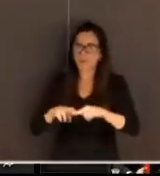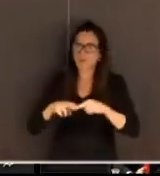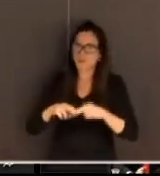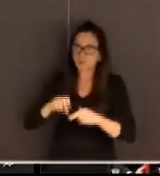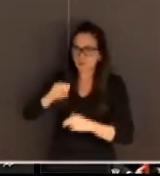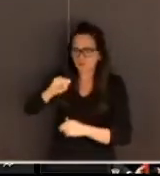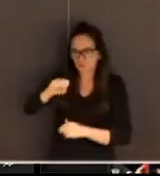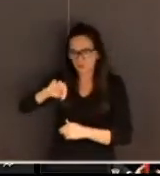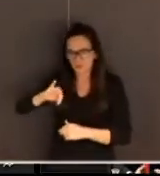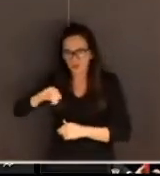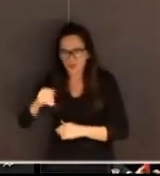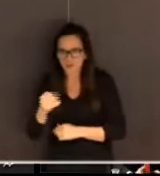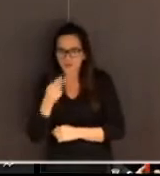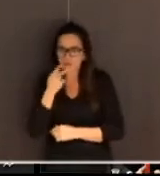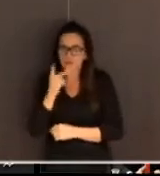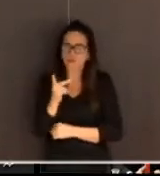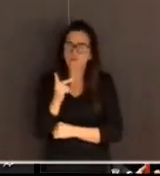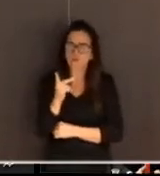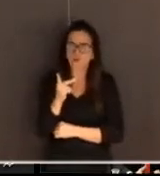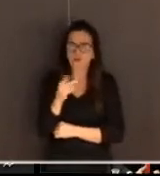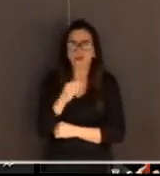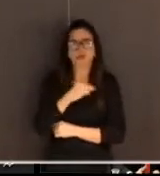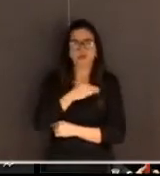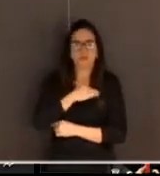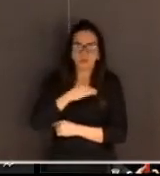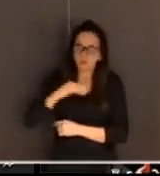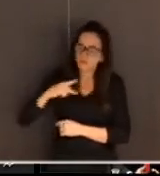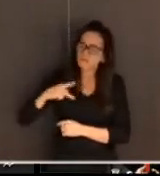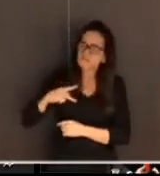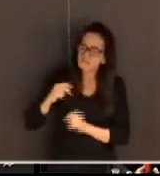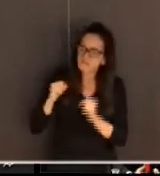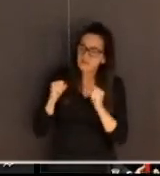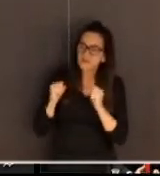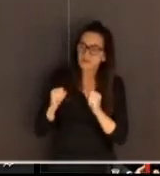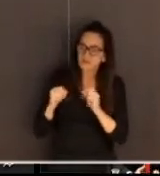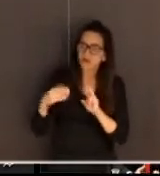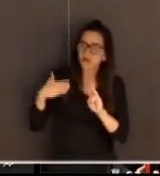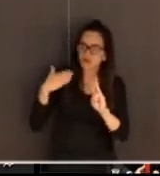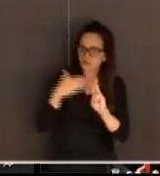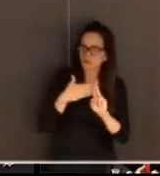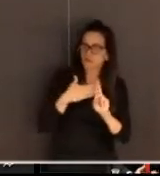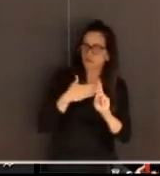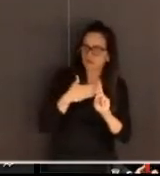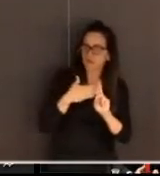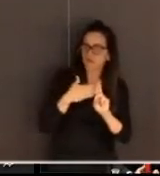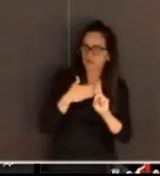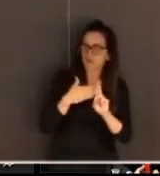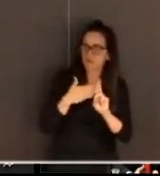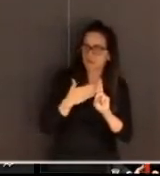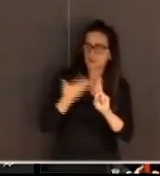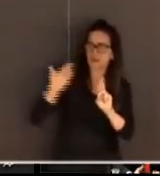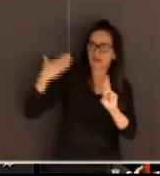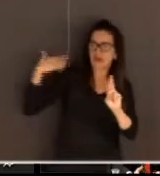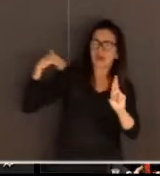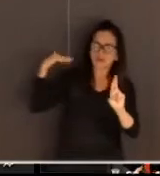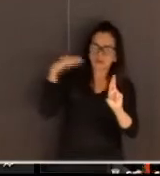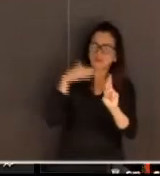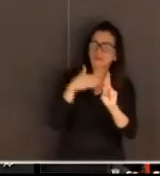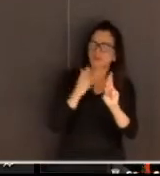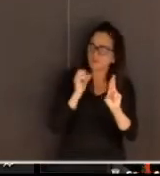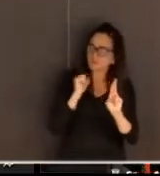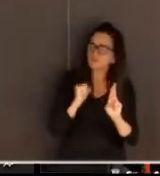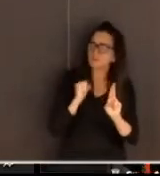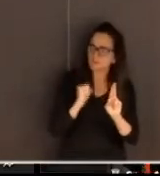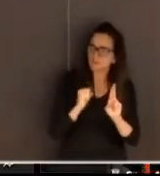diz, olha, o Ministério Público pode fazer referência aos antecedentes do réu? Sim, por quê? Porque os